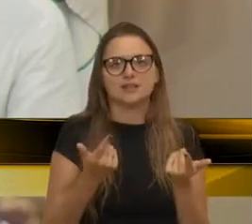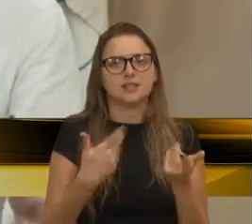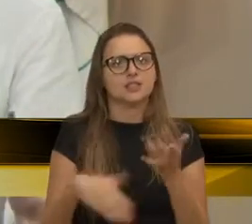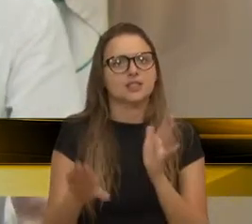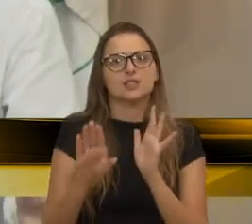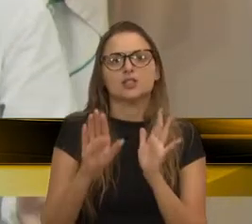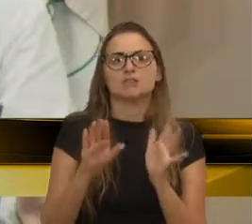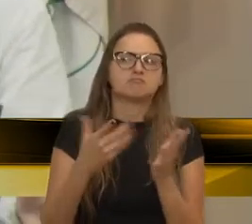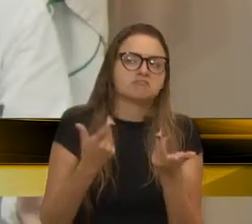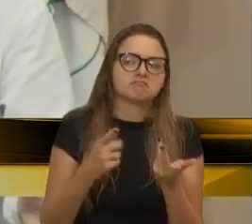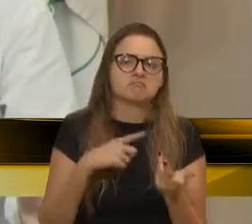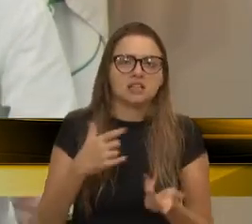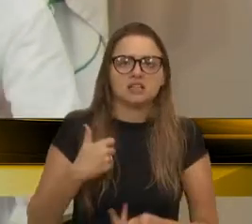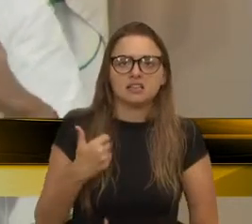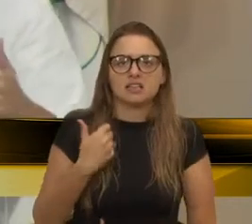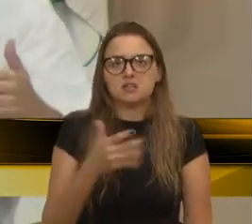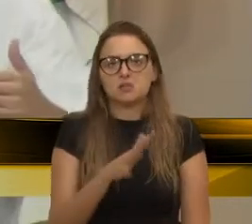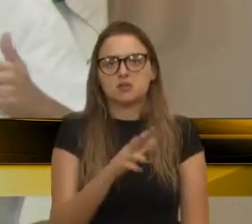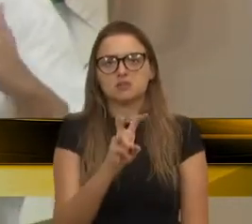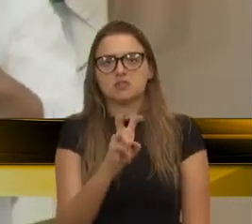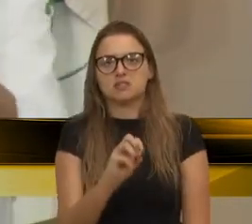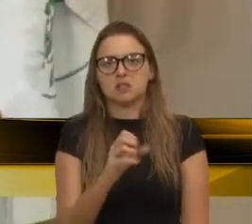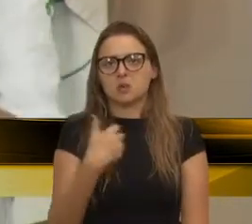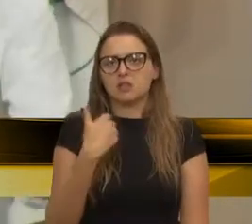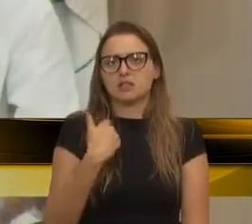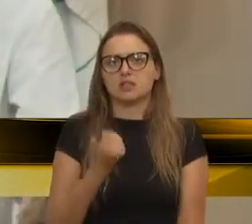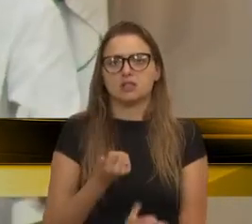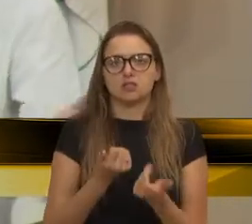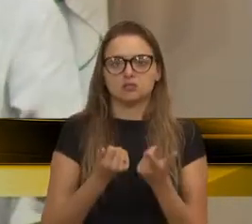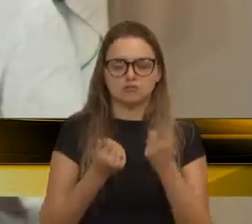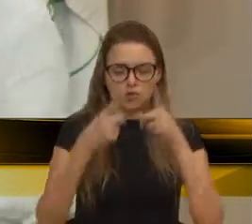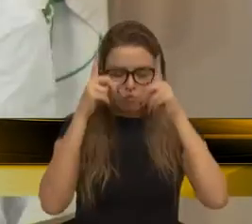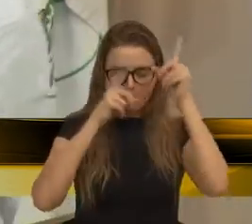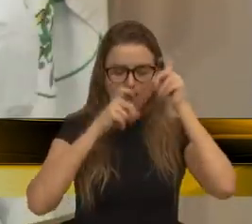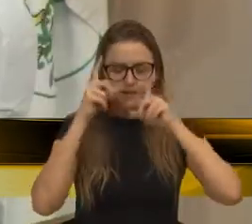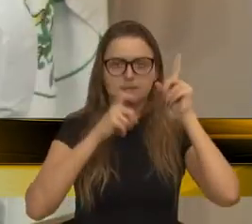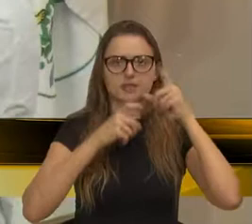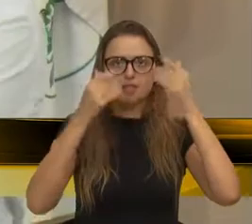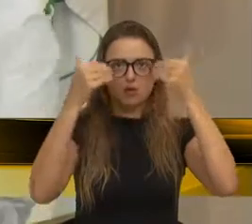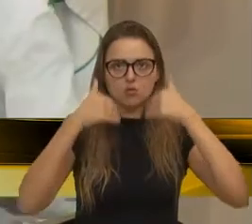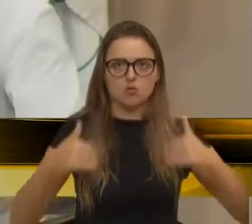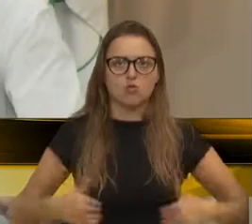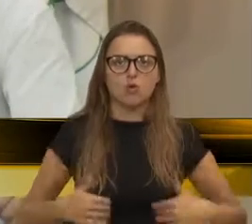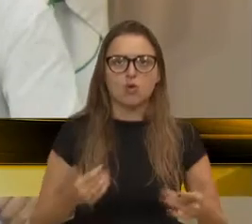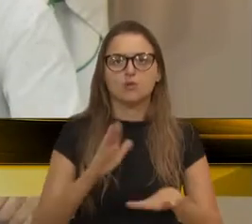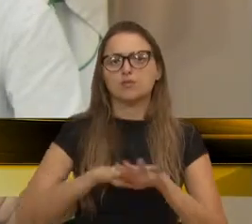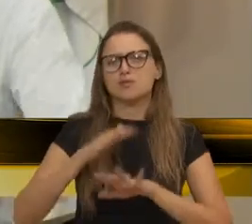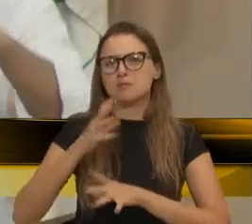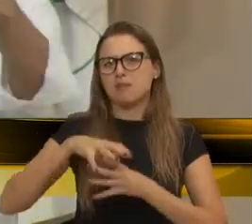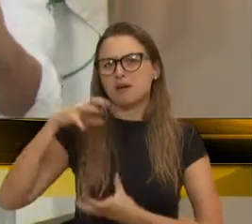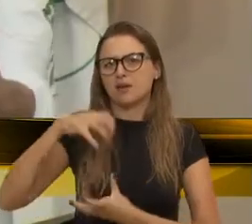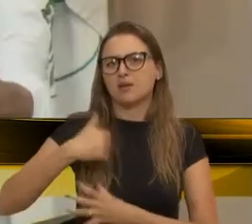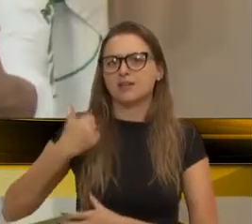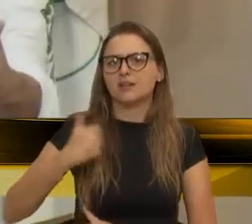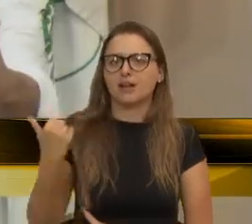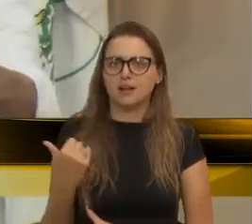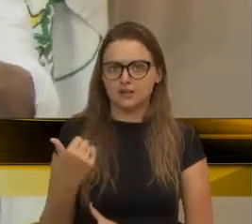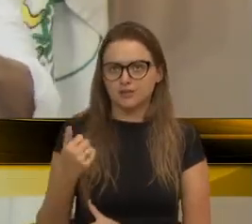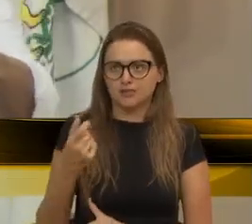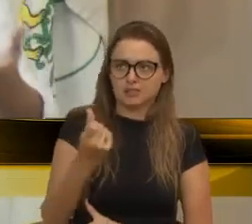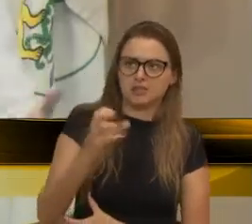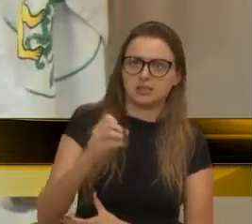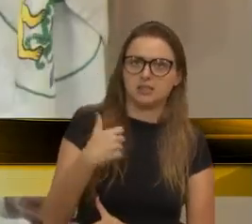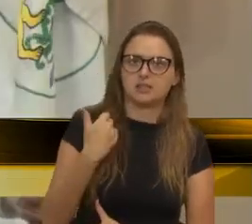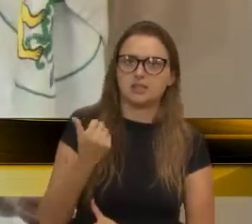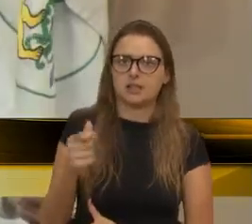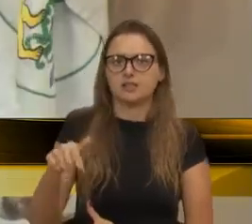50 e poucos anos com uma aparência ou com desgaste físico de uma pessoa de 60, 70 anos. E o contrário acontece com